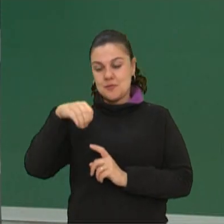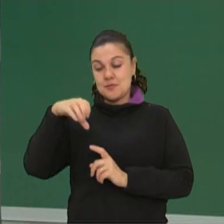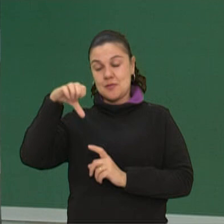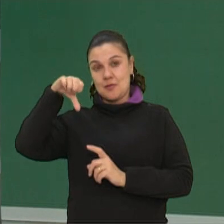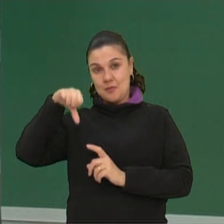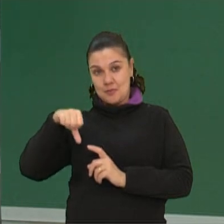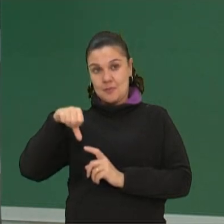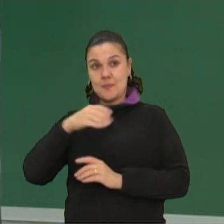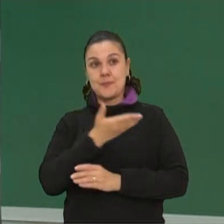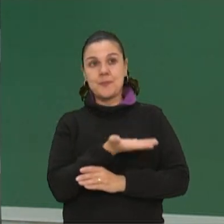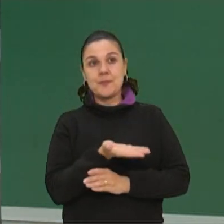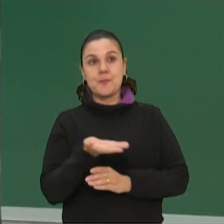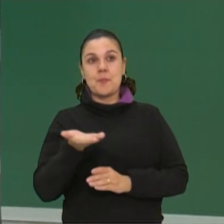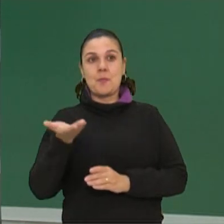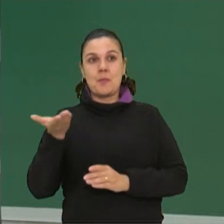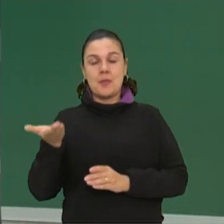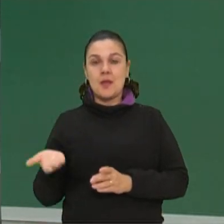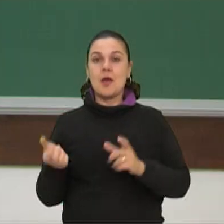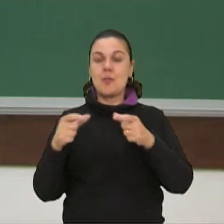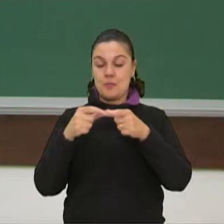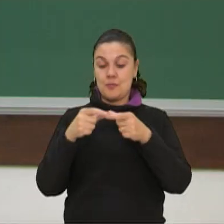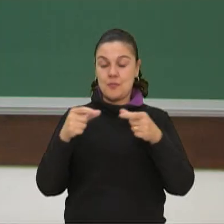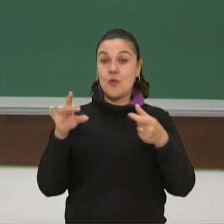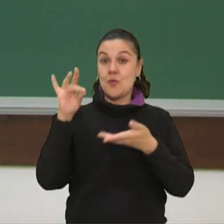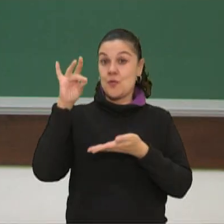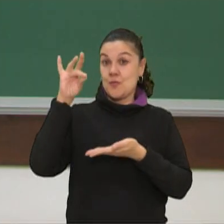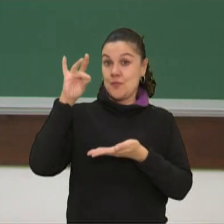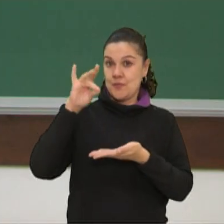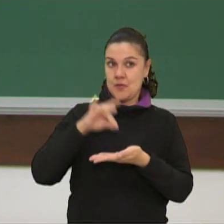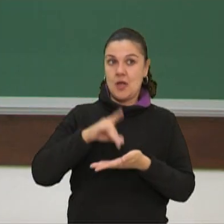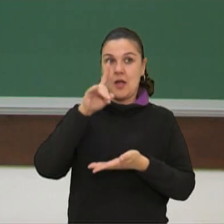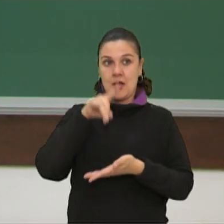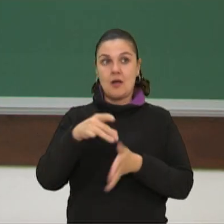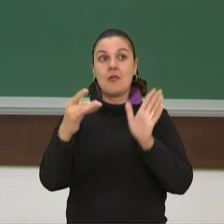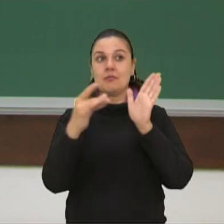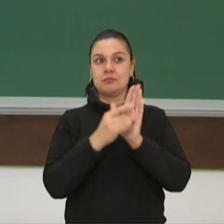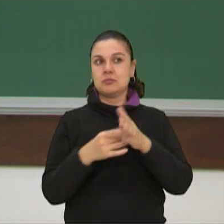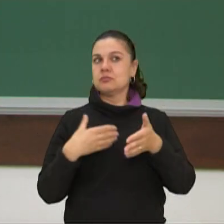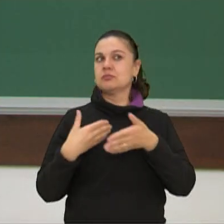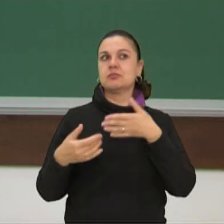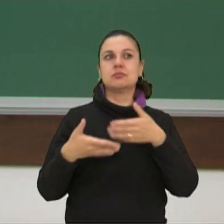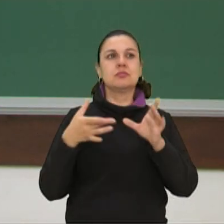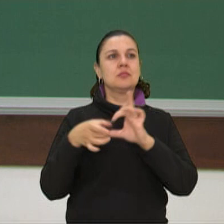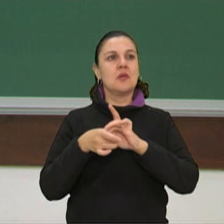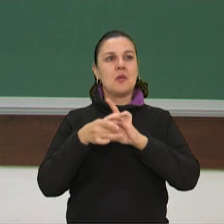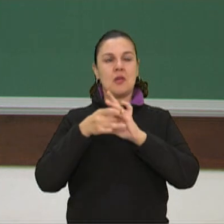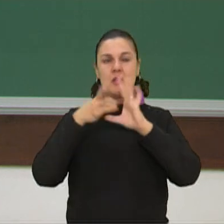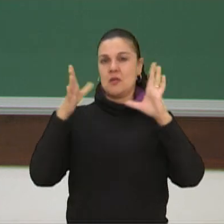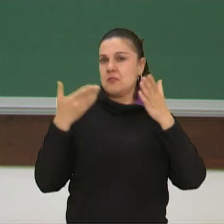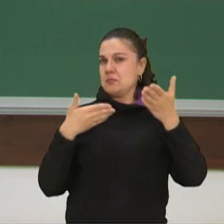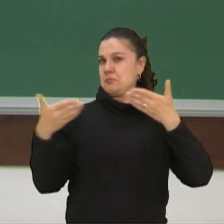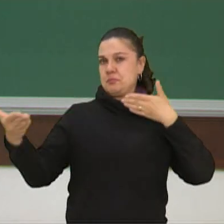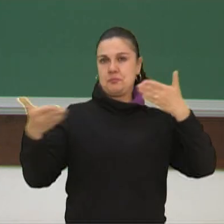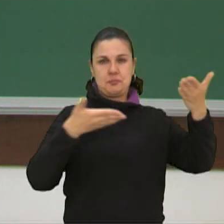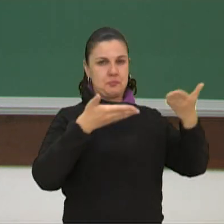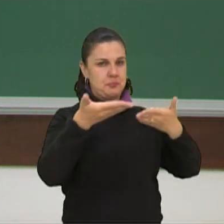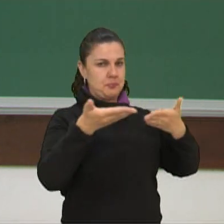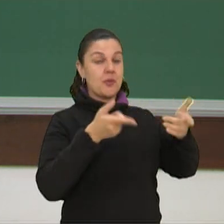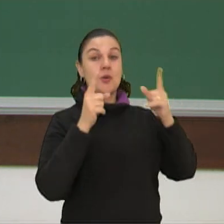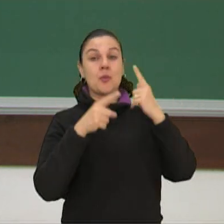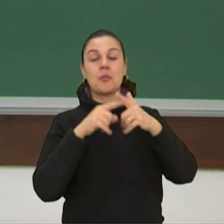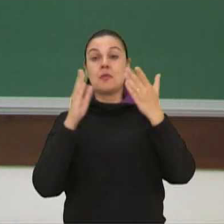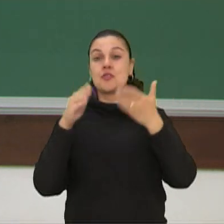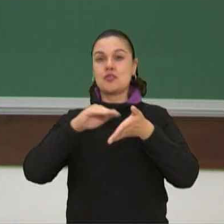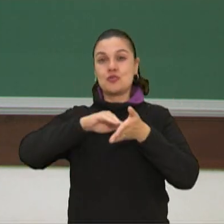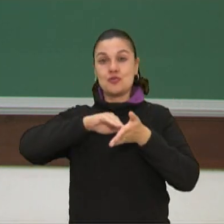1809. Então, essa é uma barra de ouro oficial. Essa barra podia circular livremente, então, porque ali já